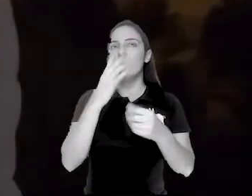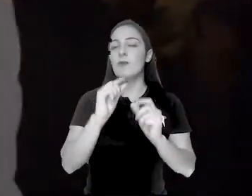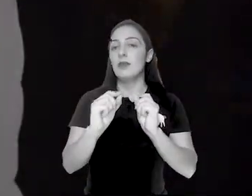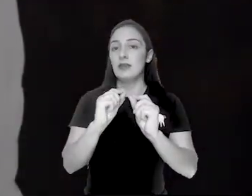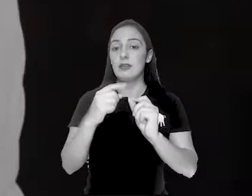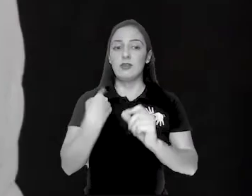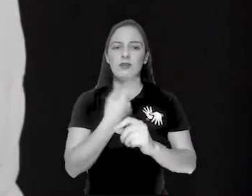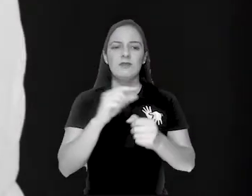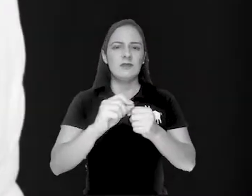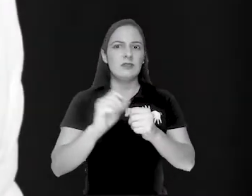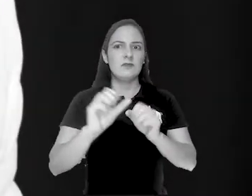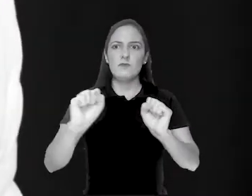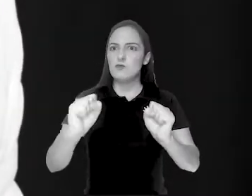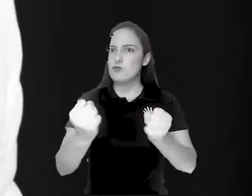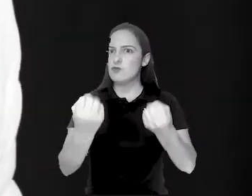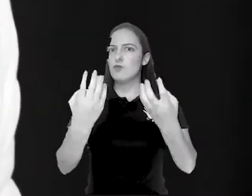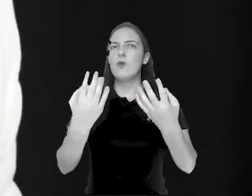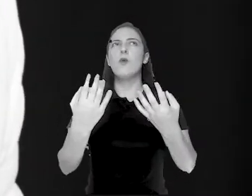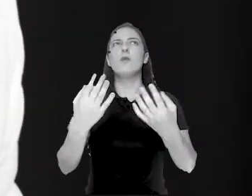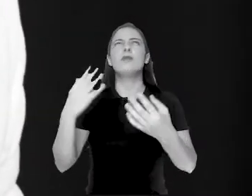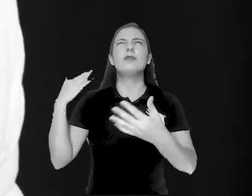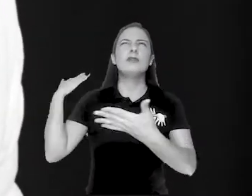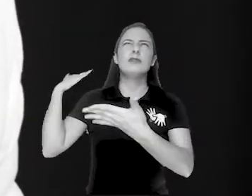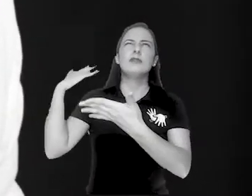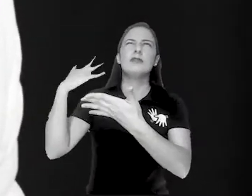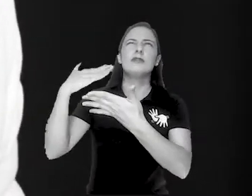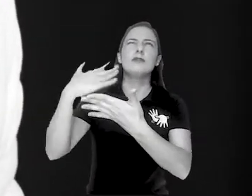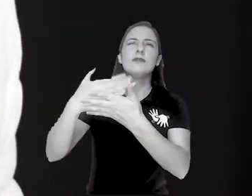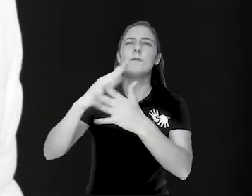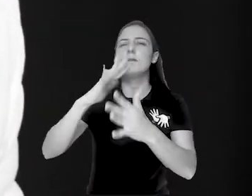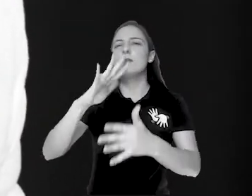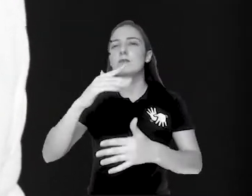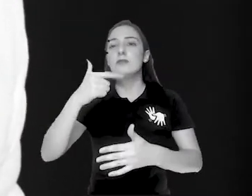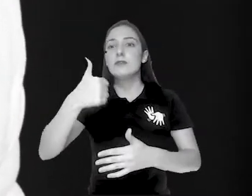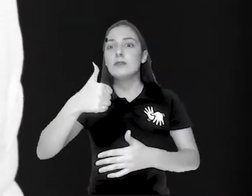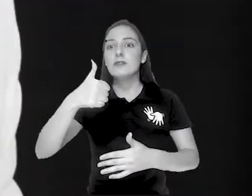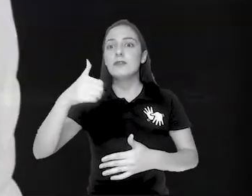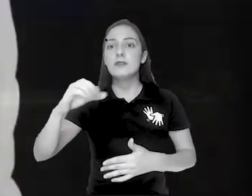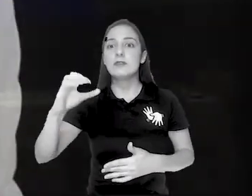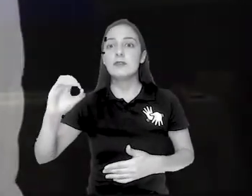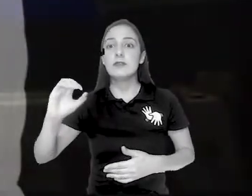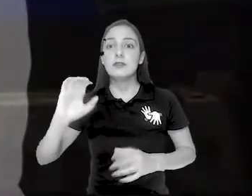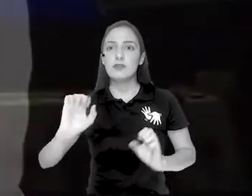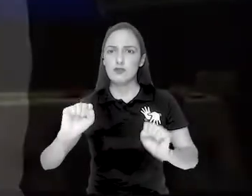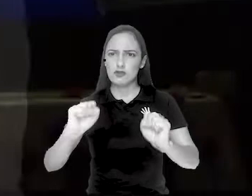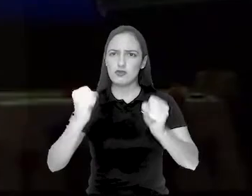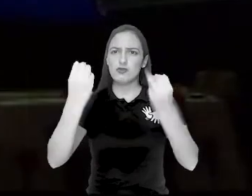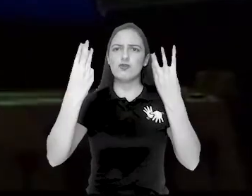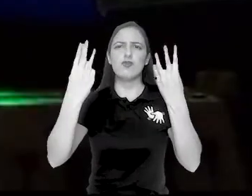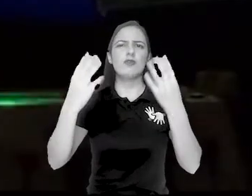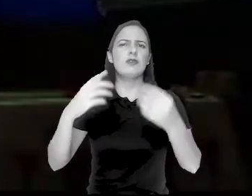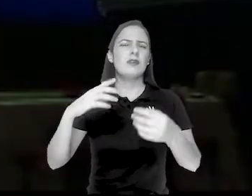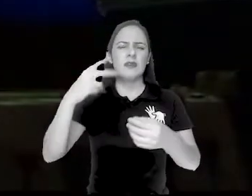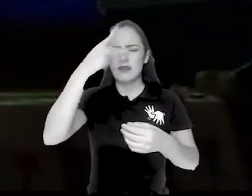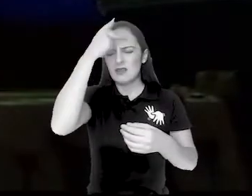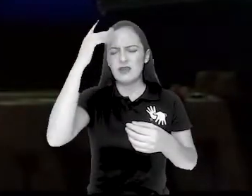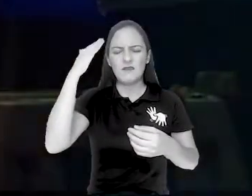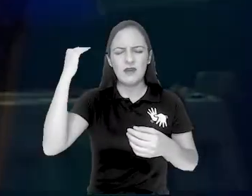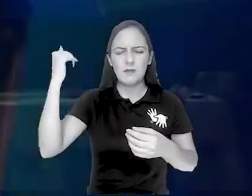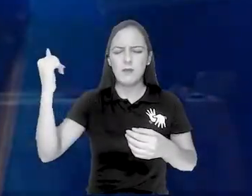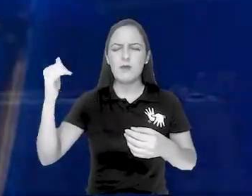muitos shows. Nesses anos todos deve ter sido mais de 100 shows. E trouxemos Alceu Valença, Pereira da